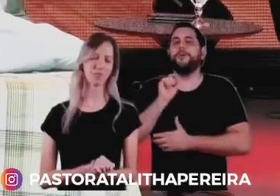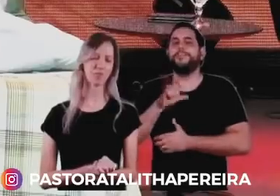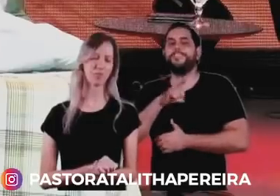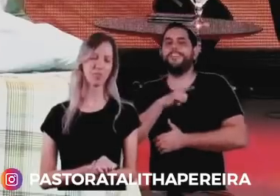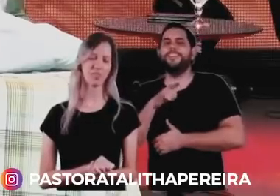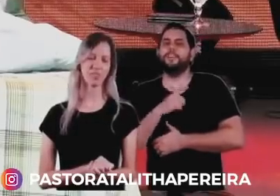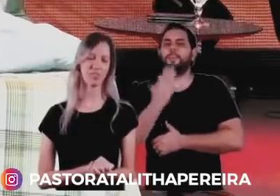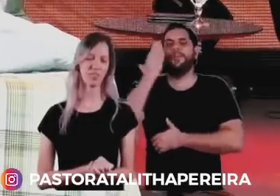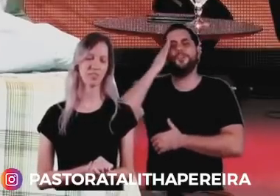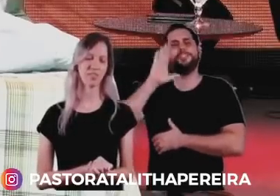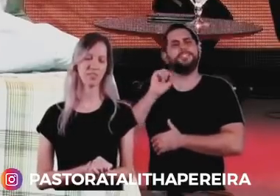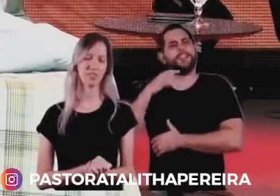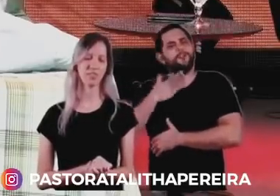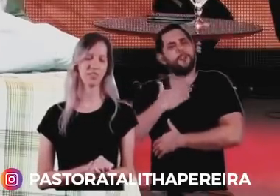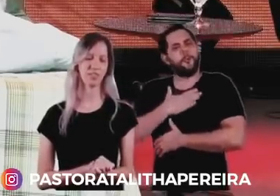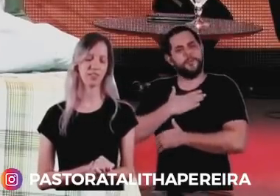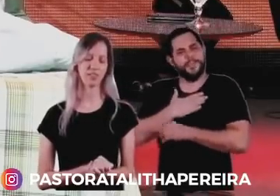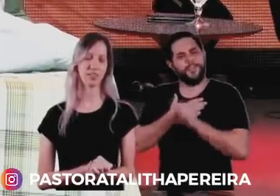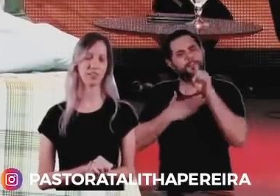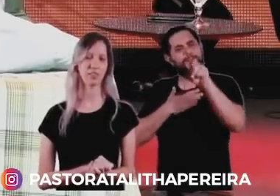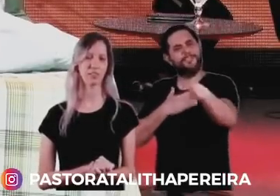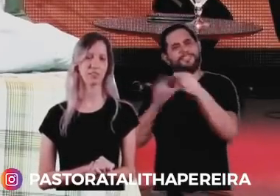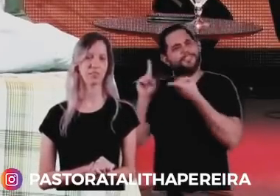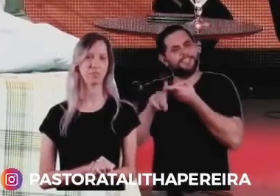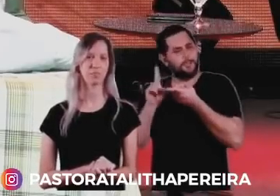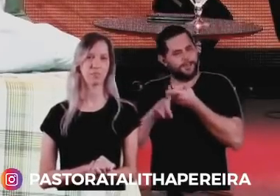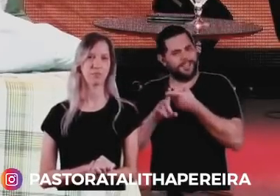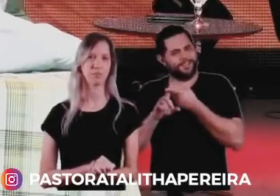não sei se o que está acontecendo comigo é o que acontece com você.